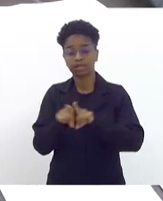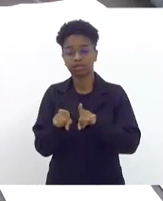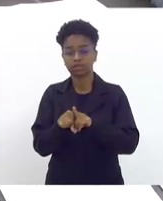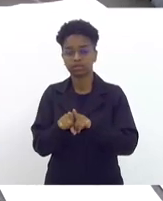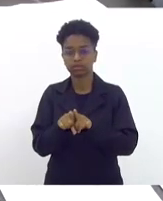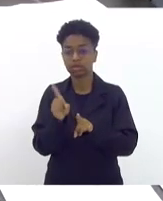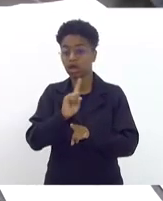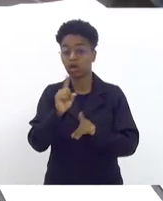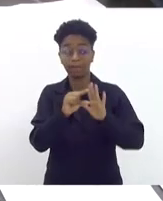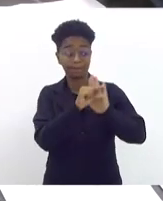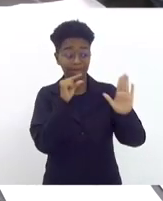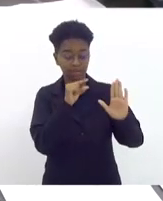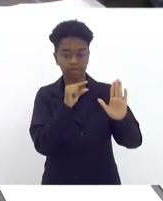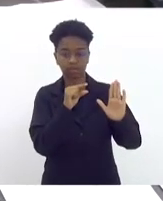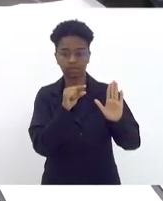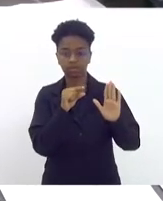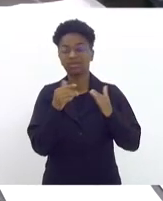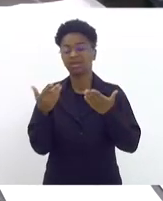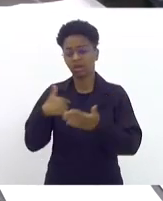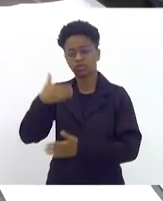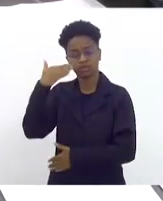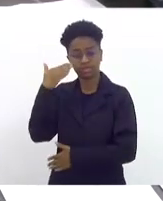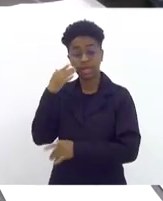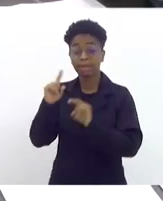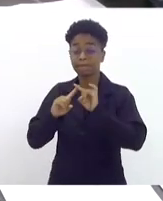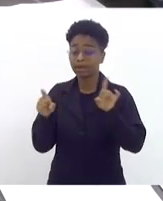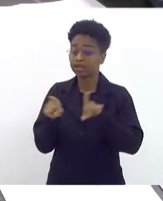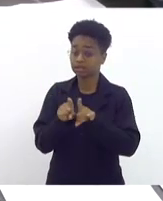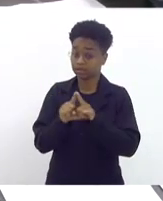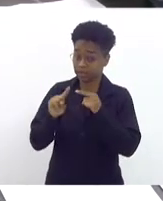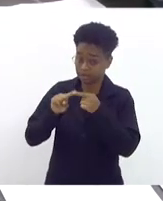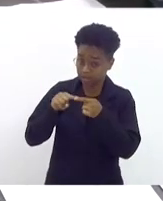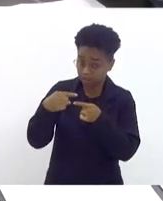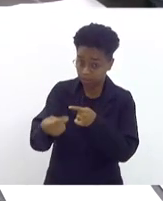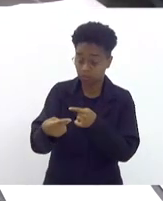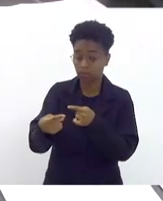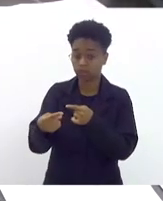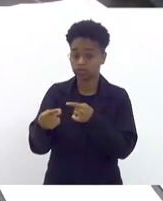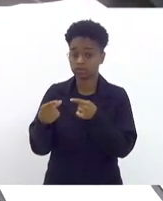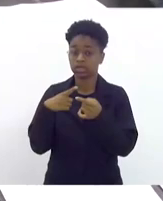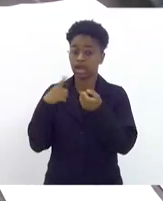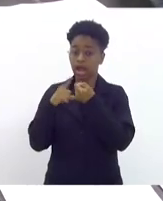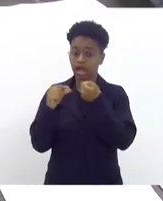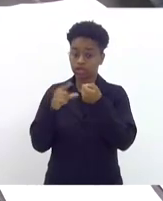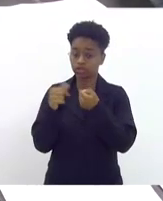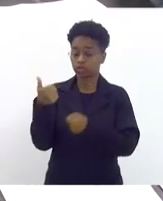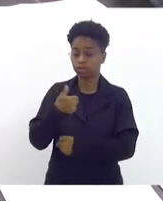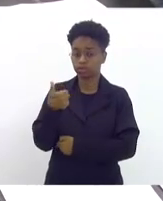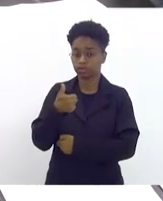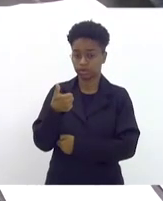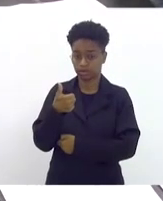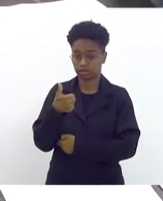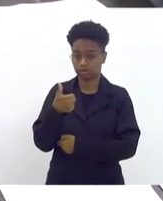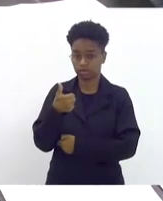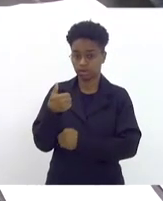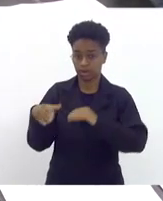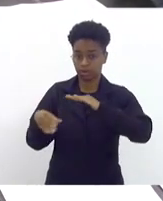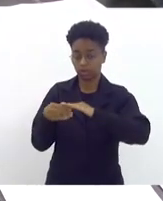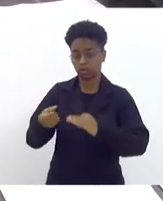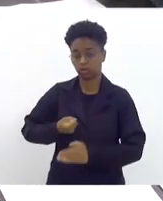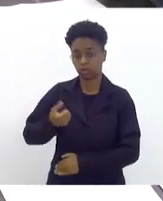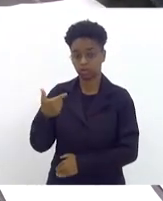também eu sei deputado mas também logo a seguir o artigo primeiro a emenda número 2